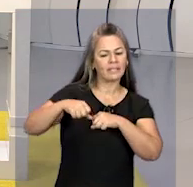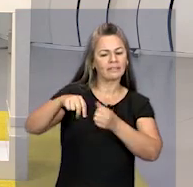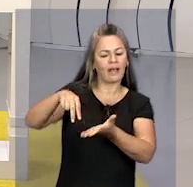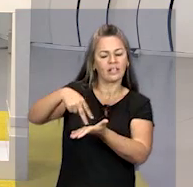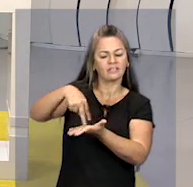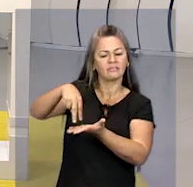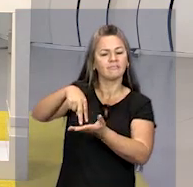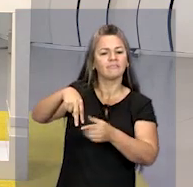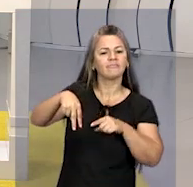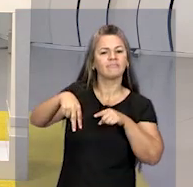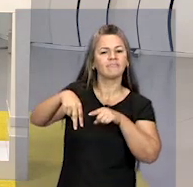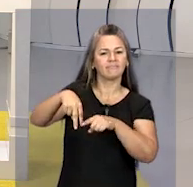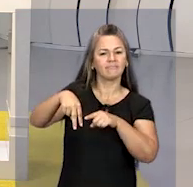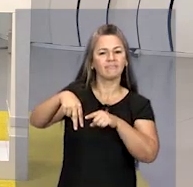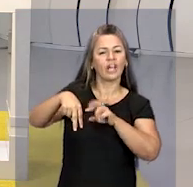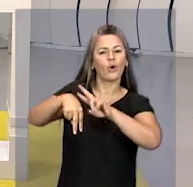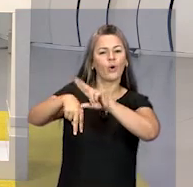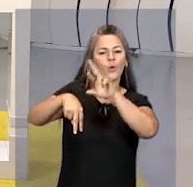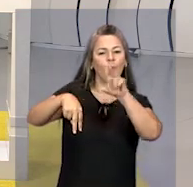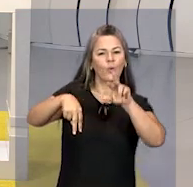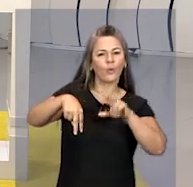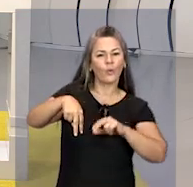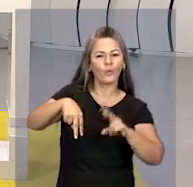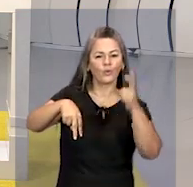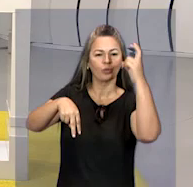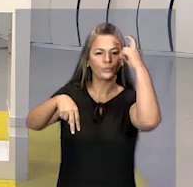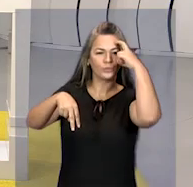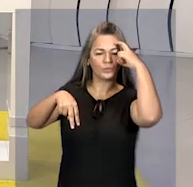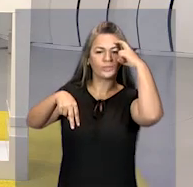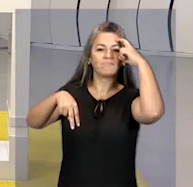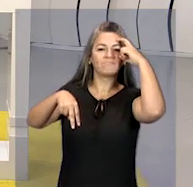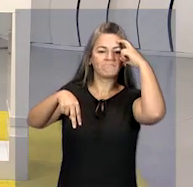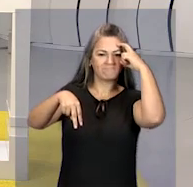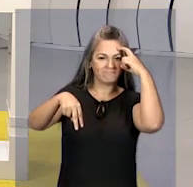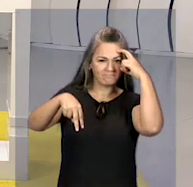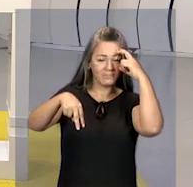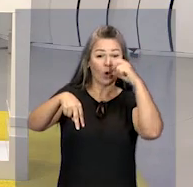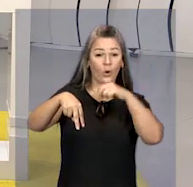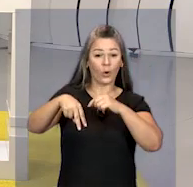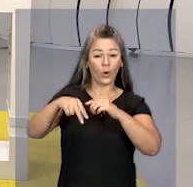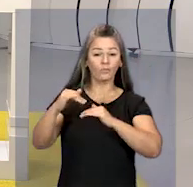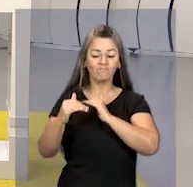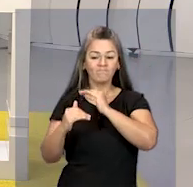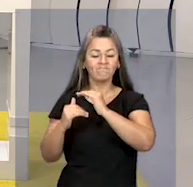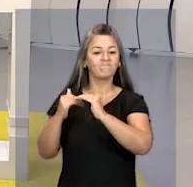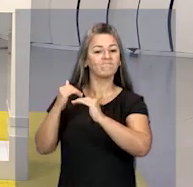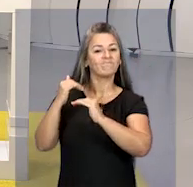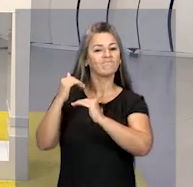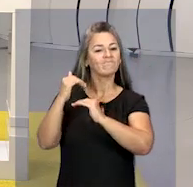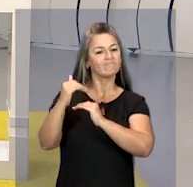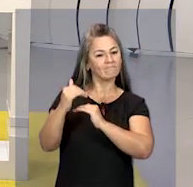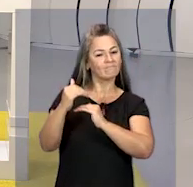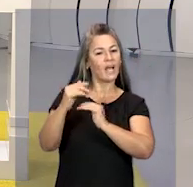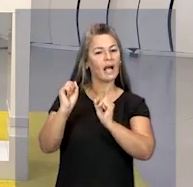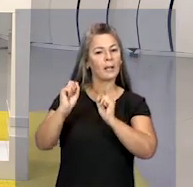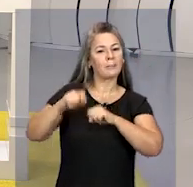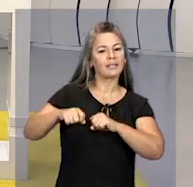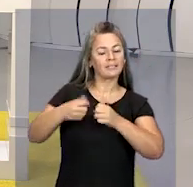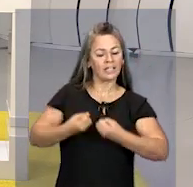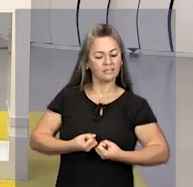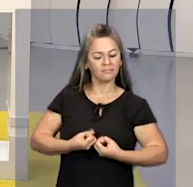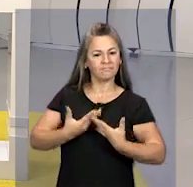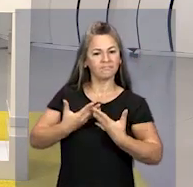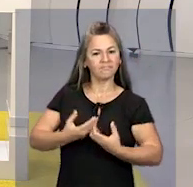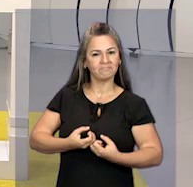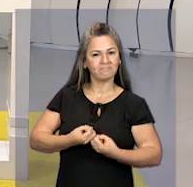um aspecto multicultural, falar da dança como crescimento pessoal, como forma também de me expressar no mundo.